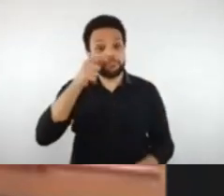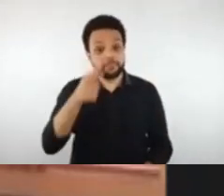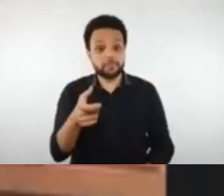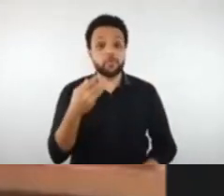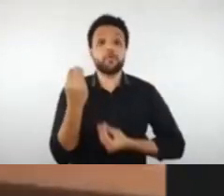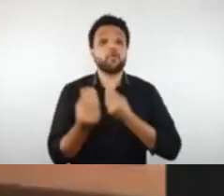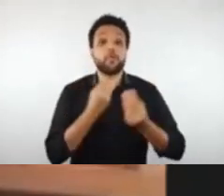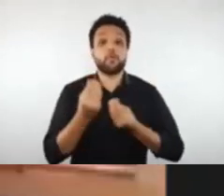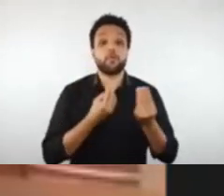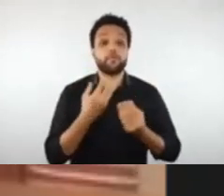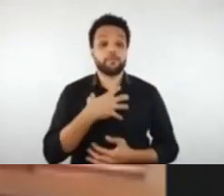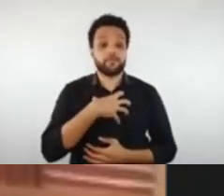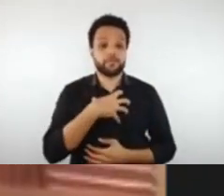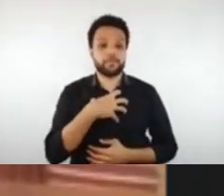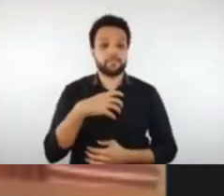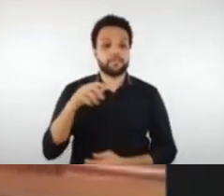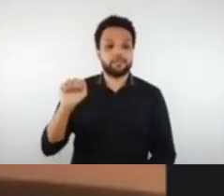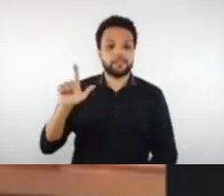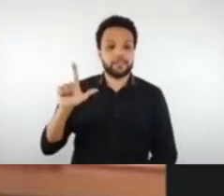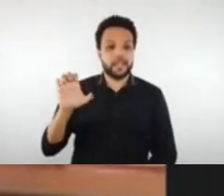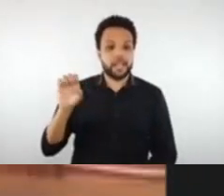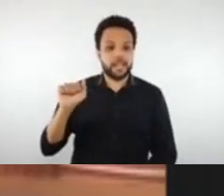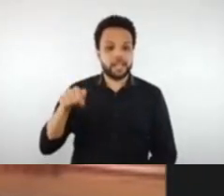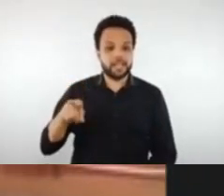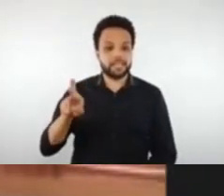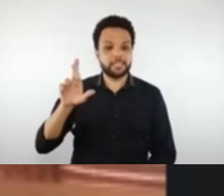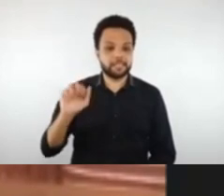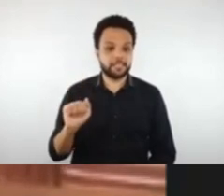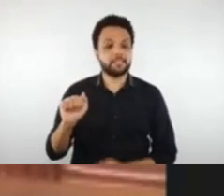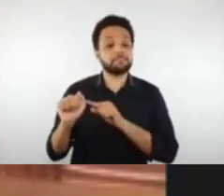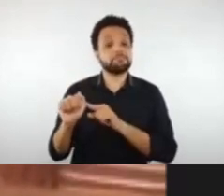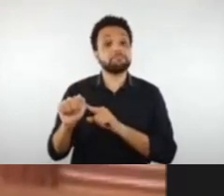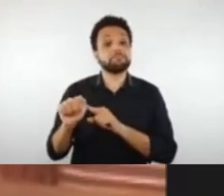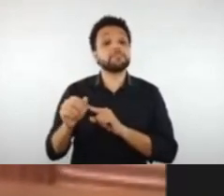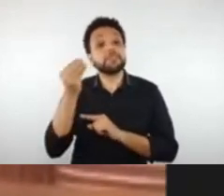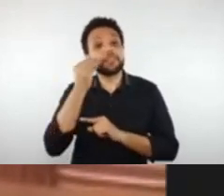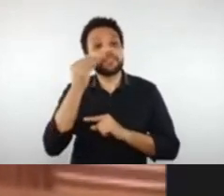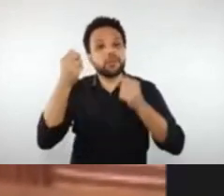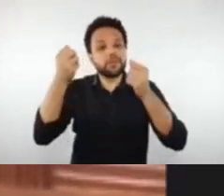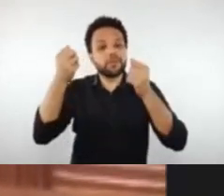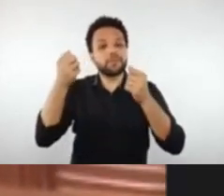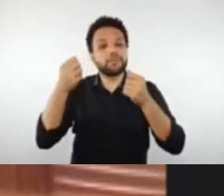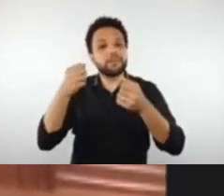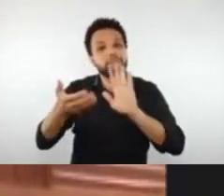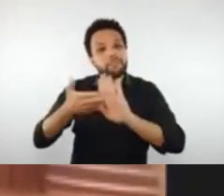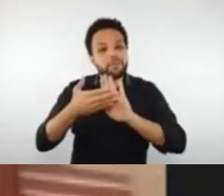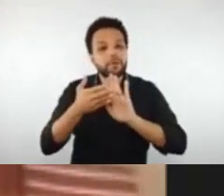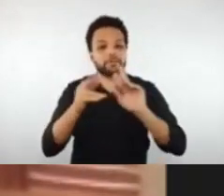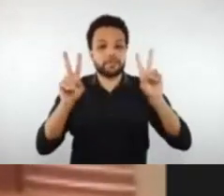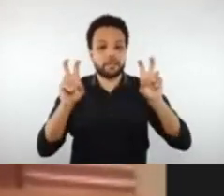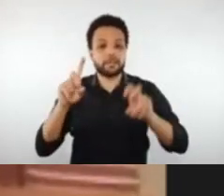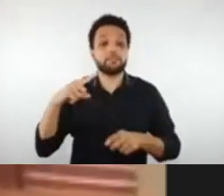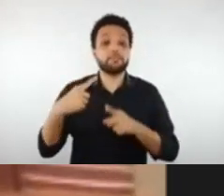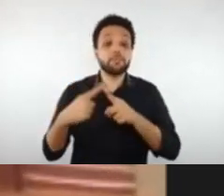Acho muito interessante quando vocês desenharam, a Alessandra e a Giovana desenharam esse